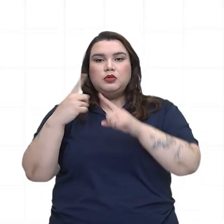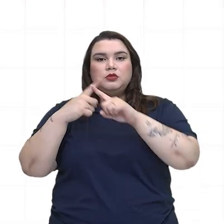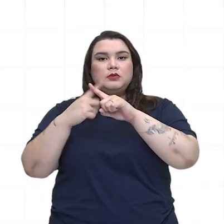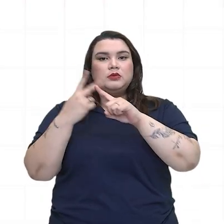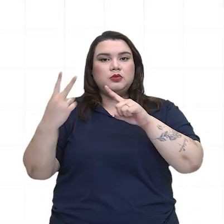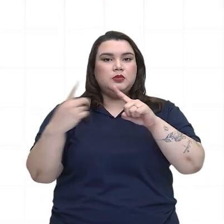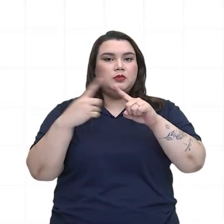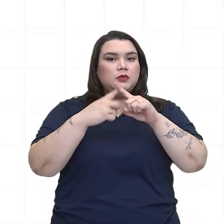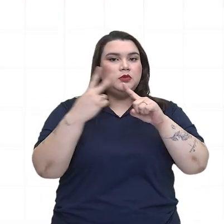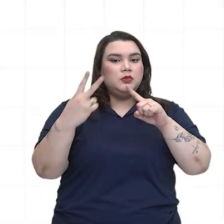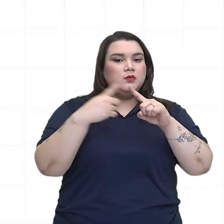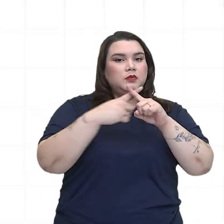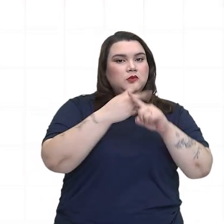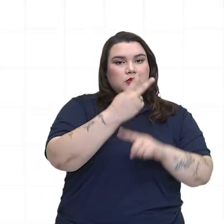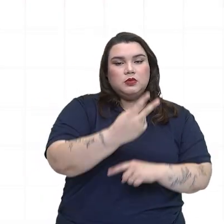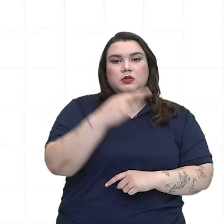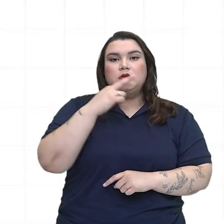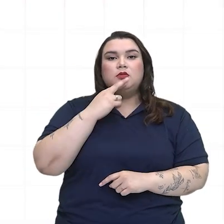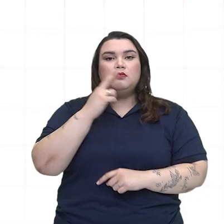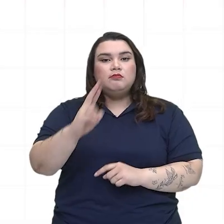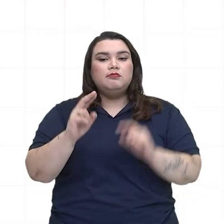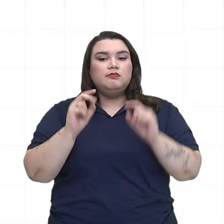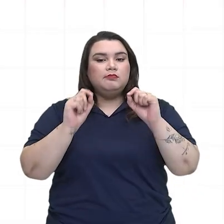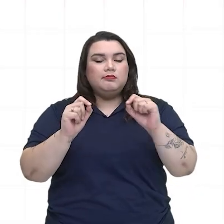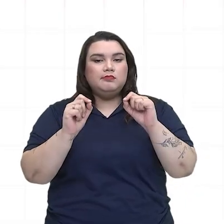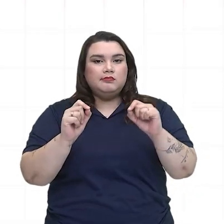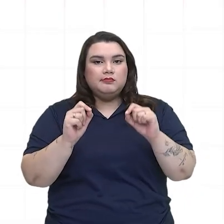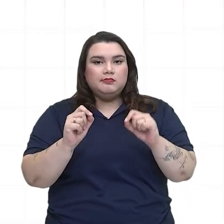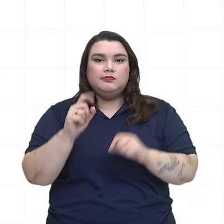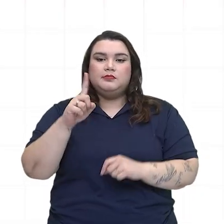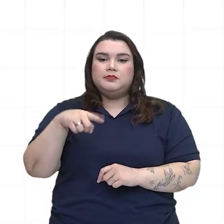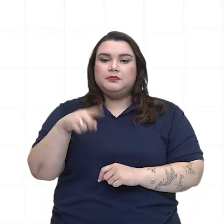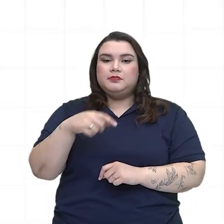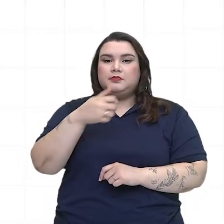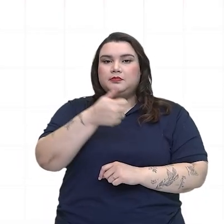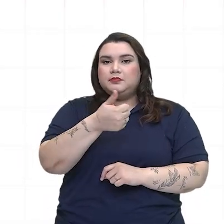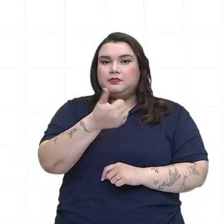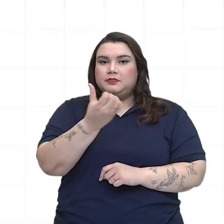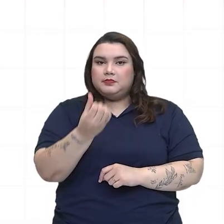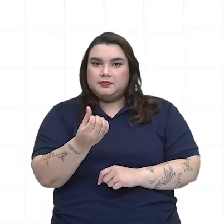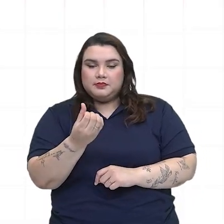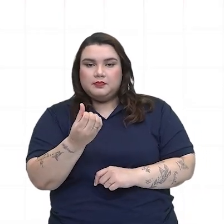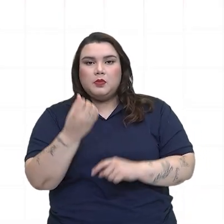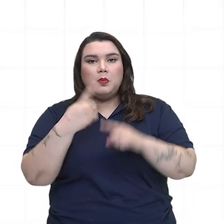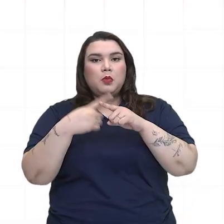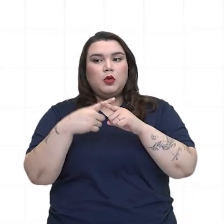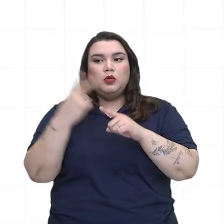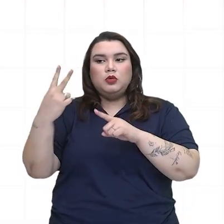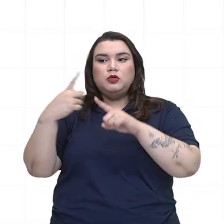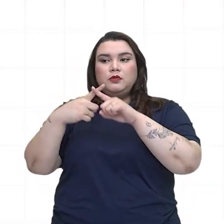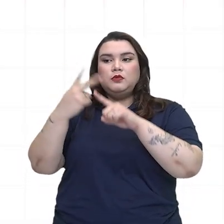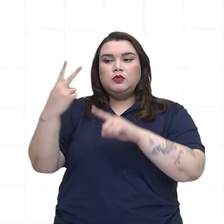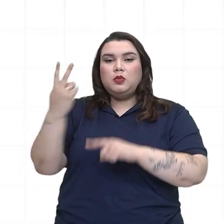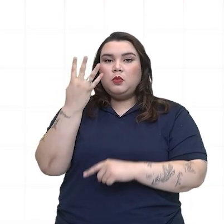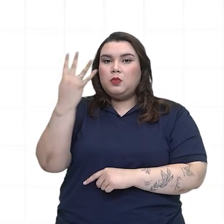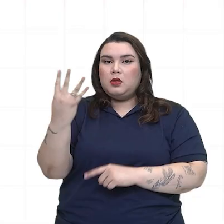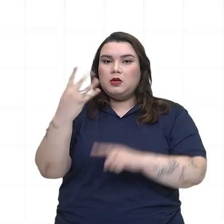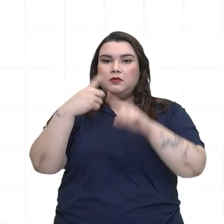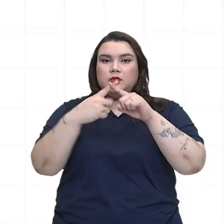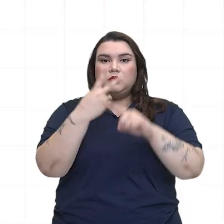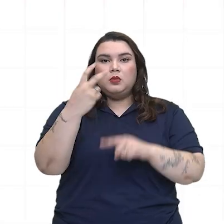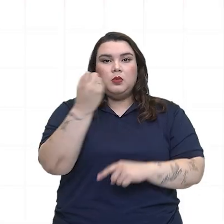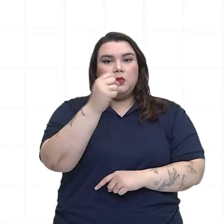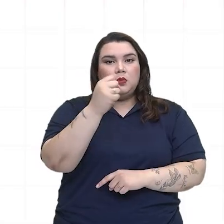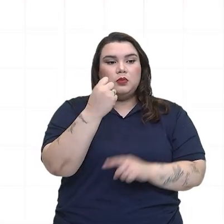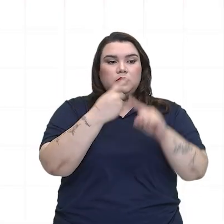E realizando essa multiplicação, a gente chega no resultado, né? 2 vezes 2 é 4, 4 vezes 2, 8, 8 vezes